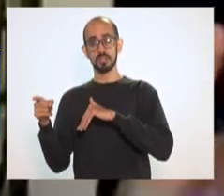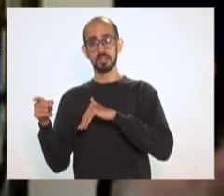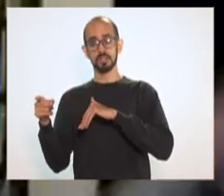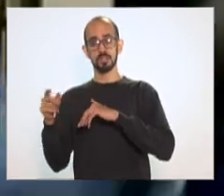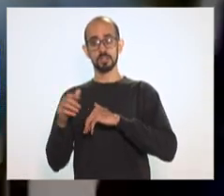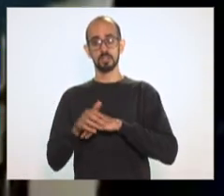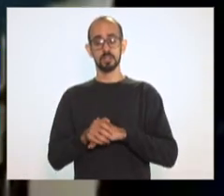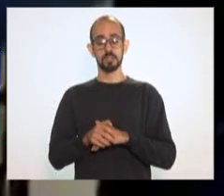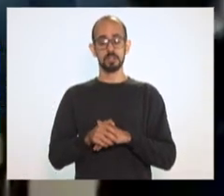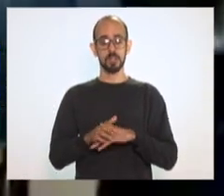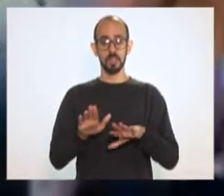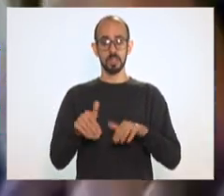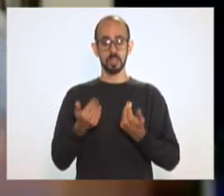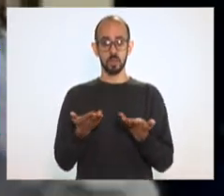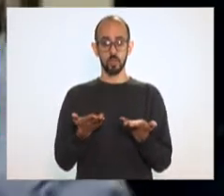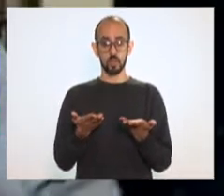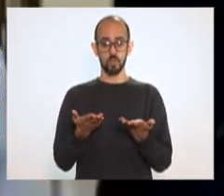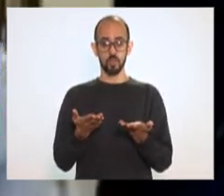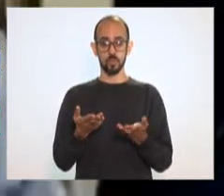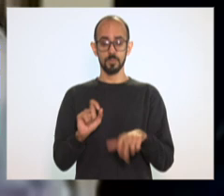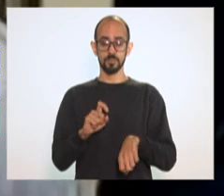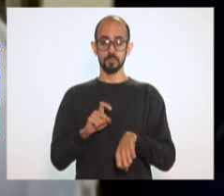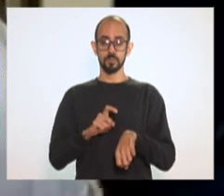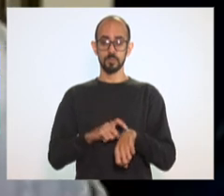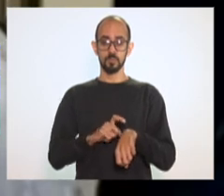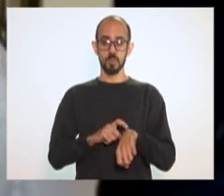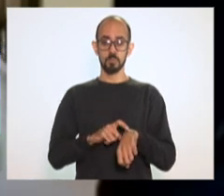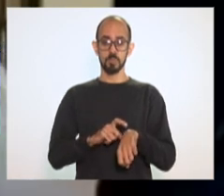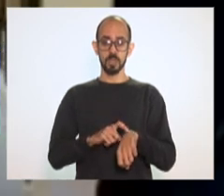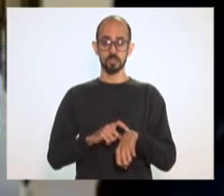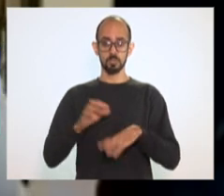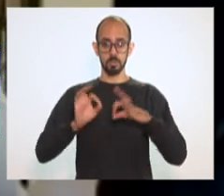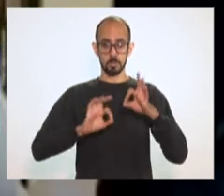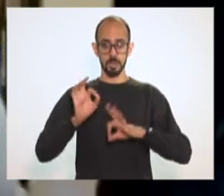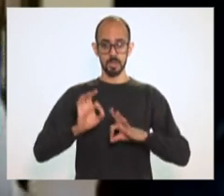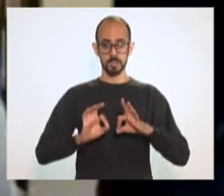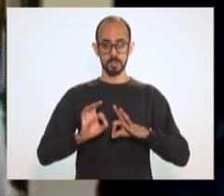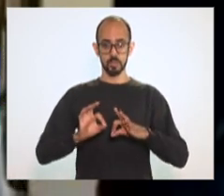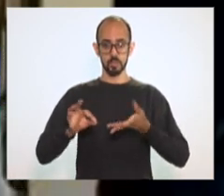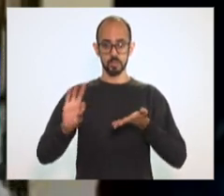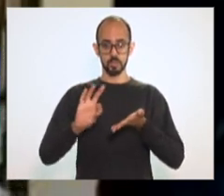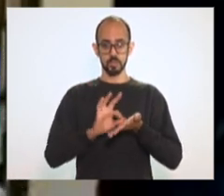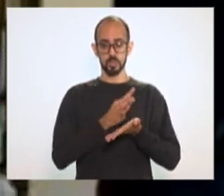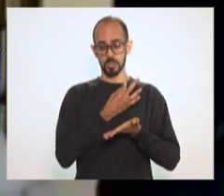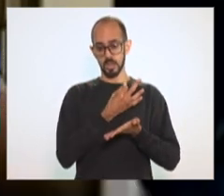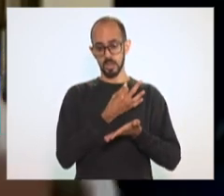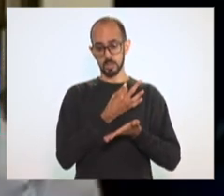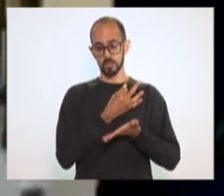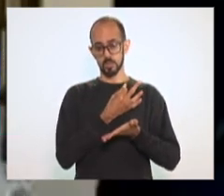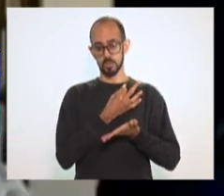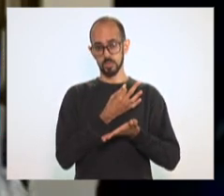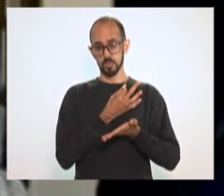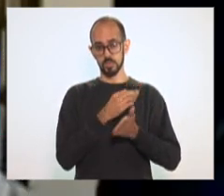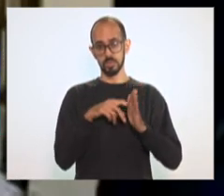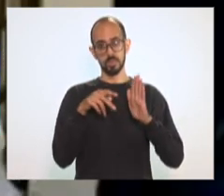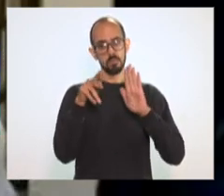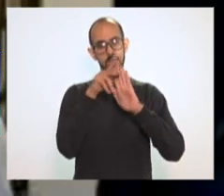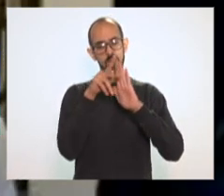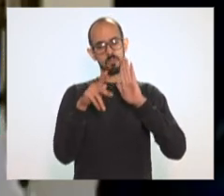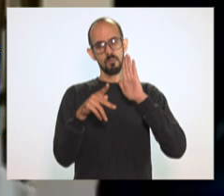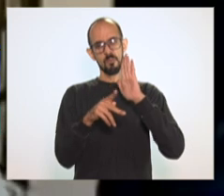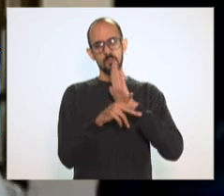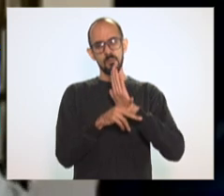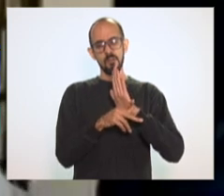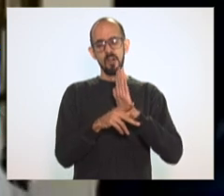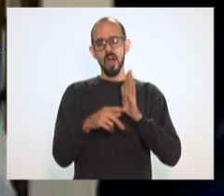então no no ato de preparação exatamente do protocolo do